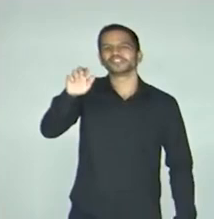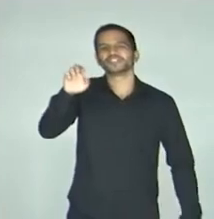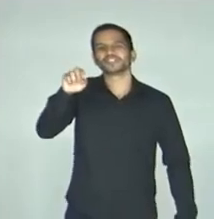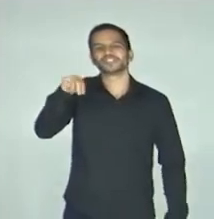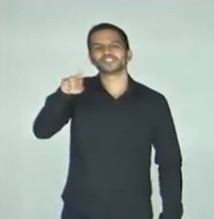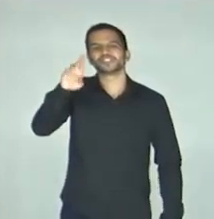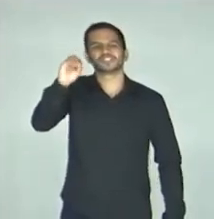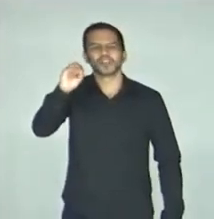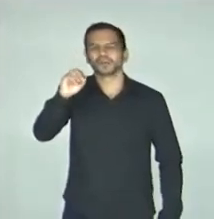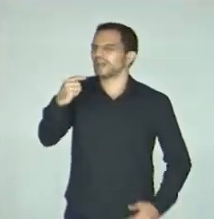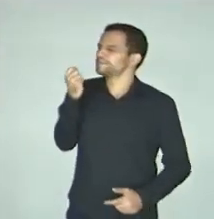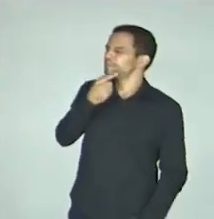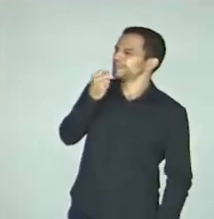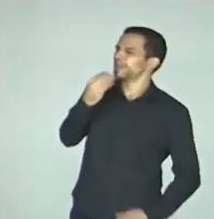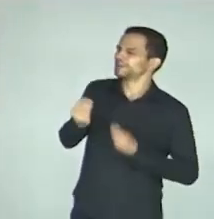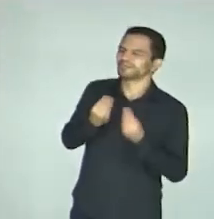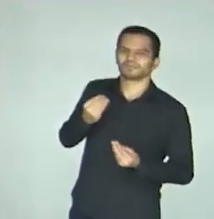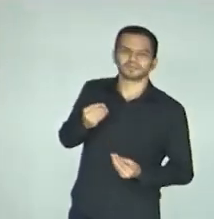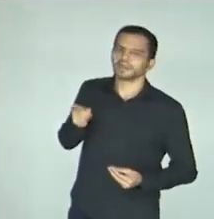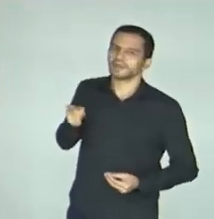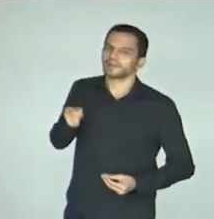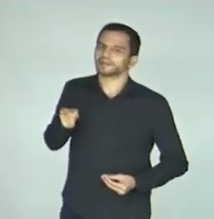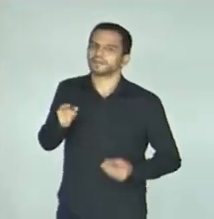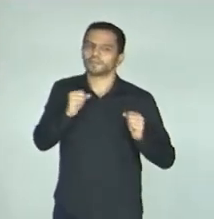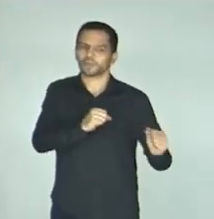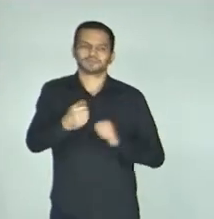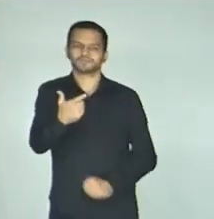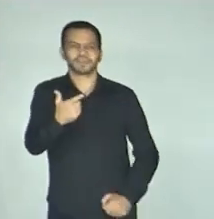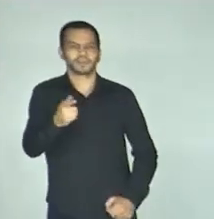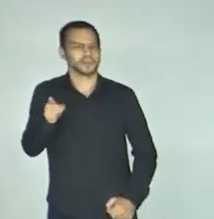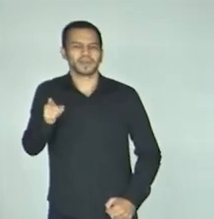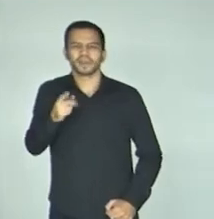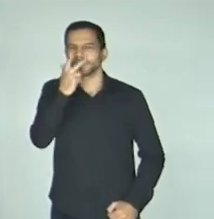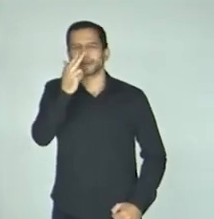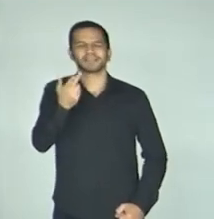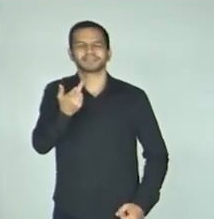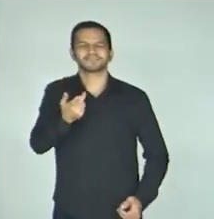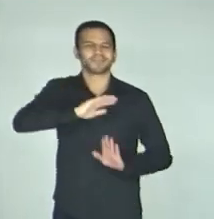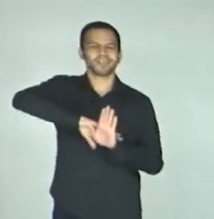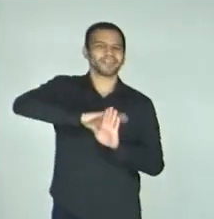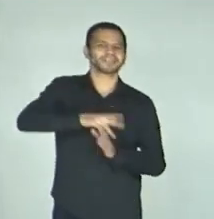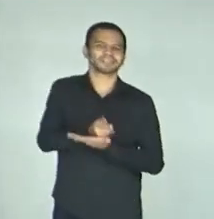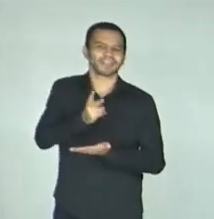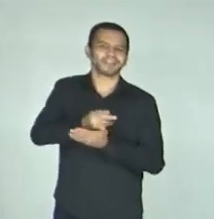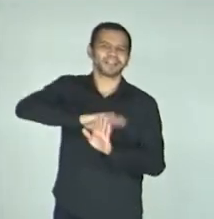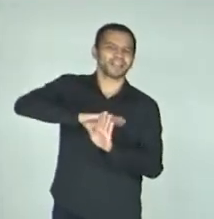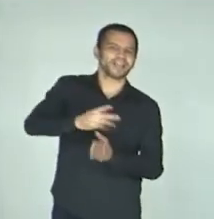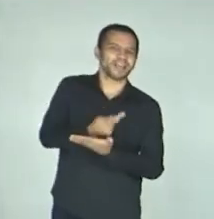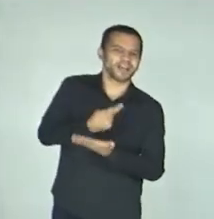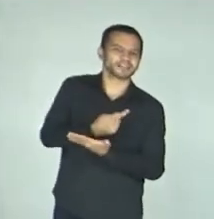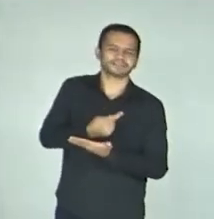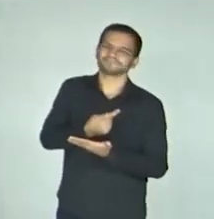sinal que loló não tinha autoridade quando falava das coisas de Deus para o seu genros é